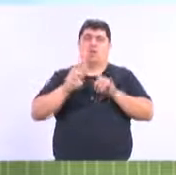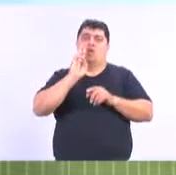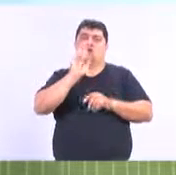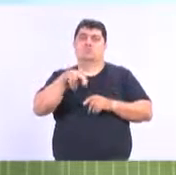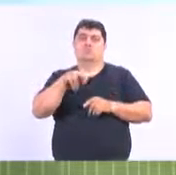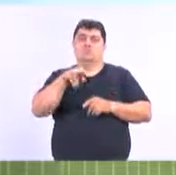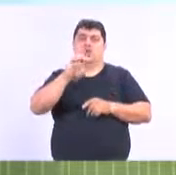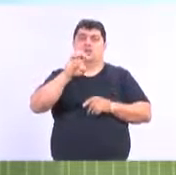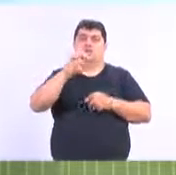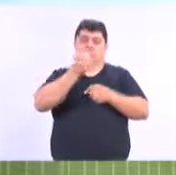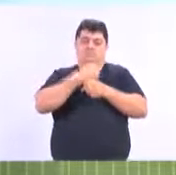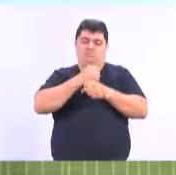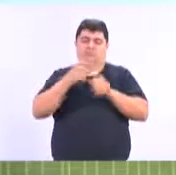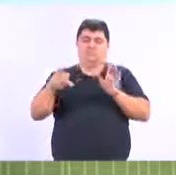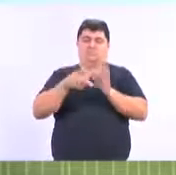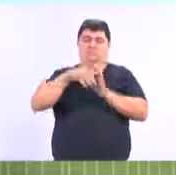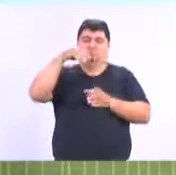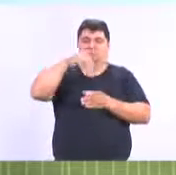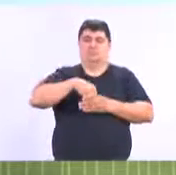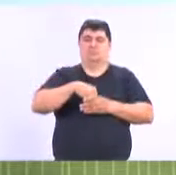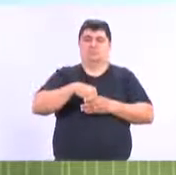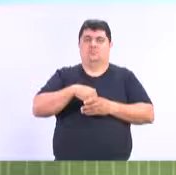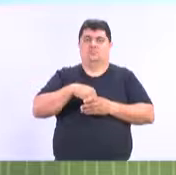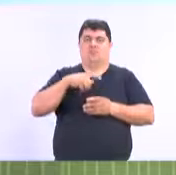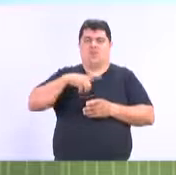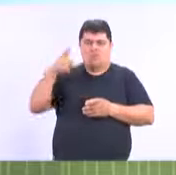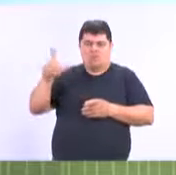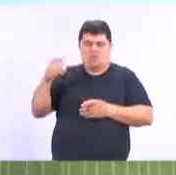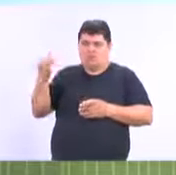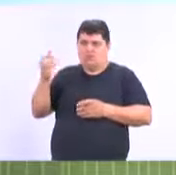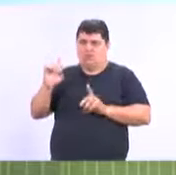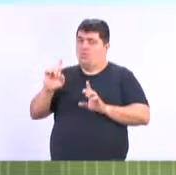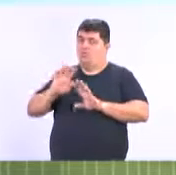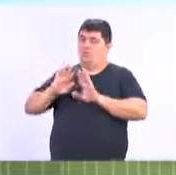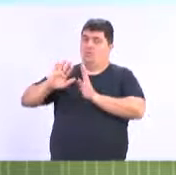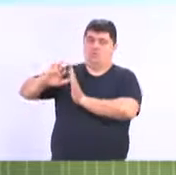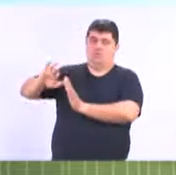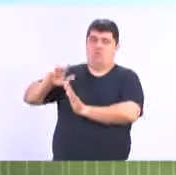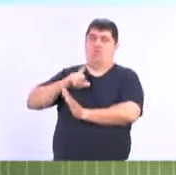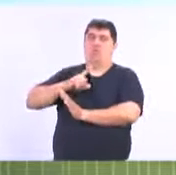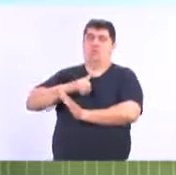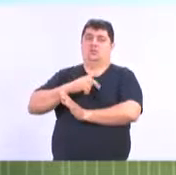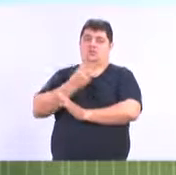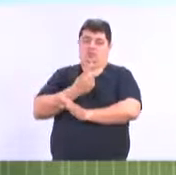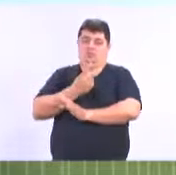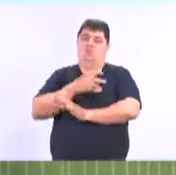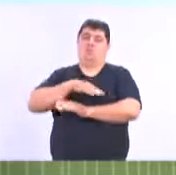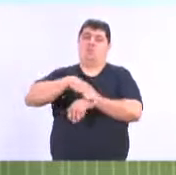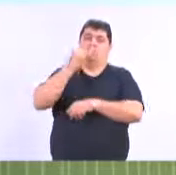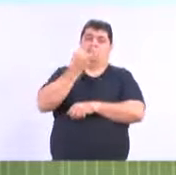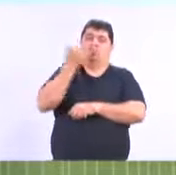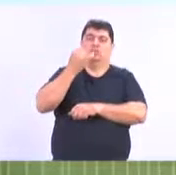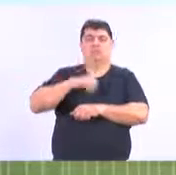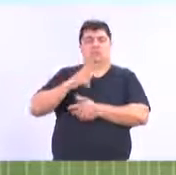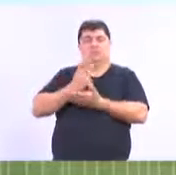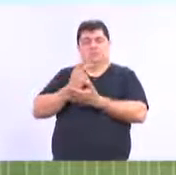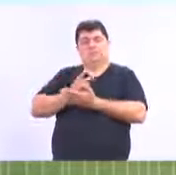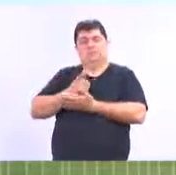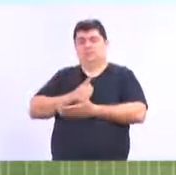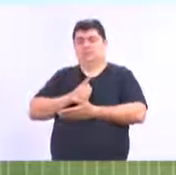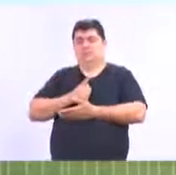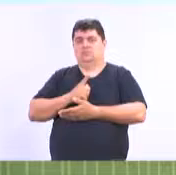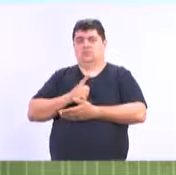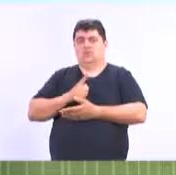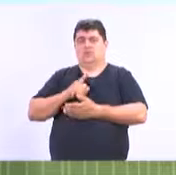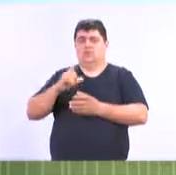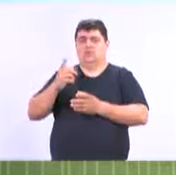demonstrações? Aí a gente só chama atenção para o seguinte, essas outras demonstrações são tratadas na